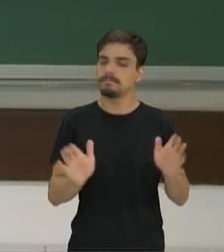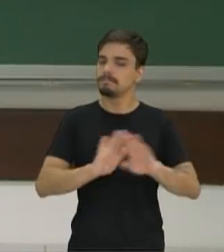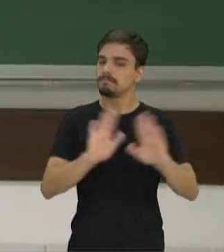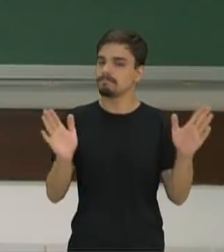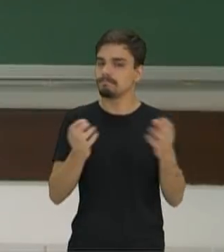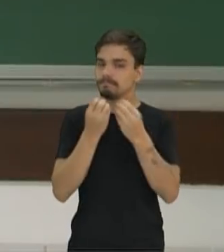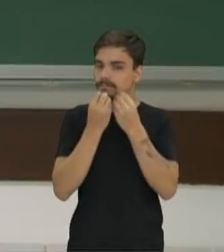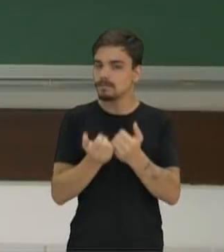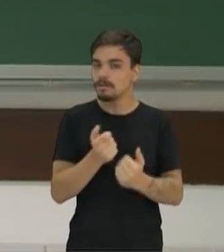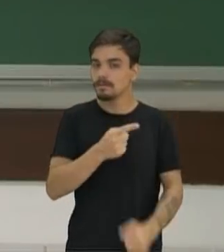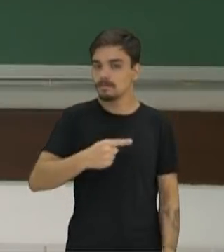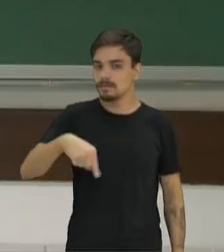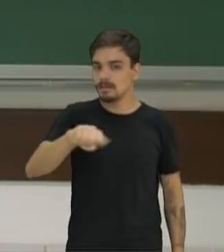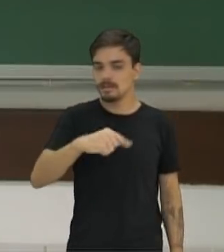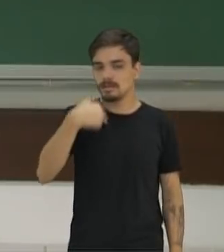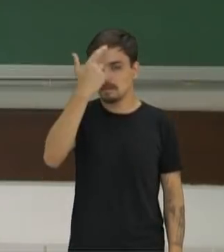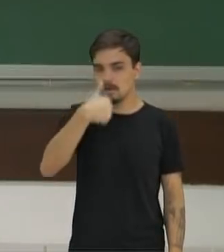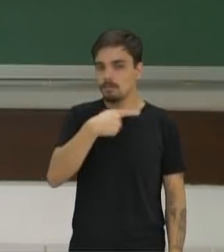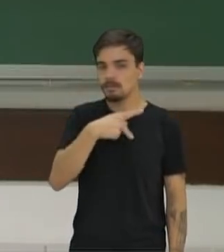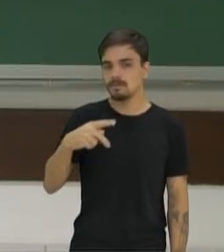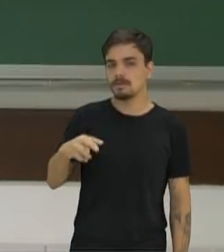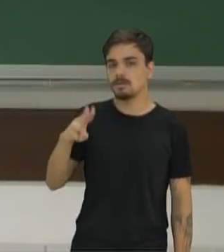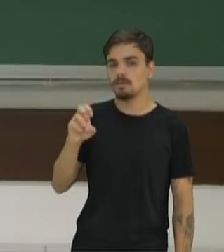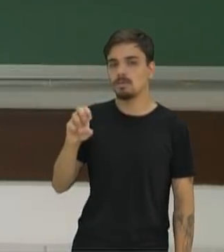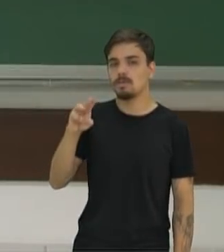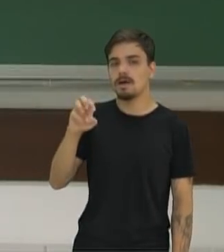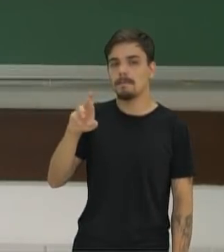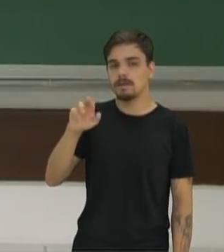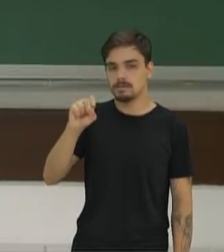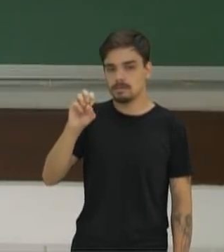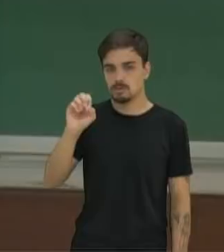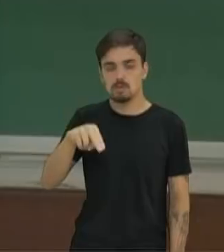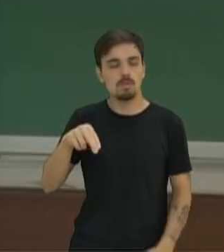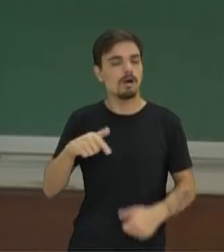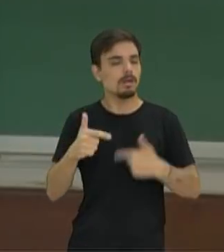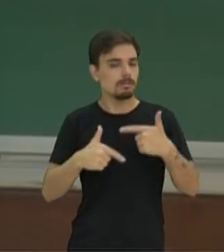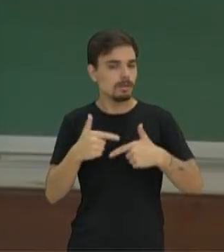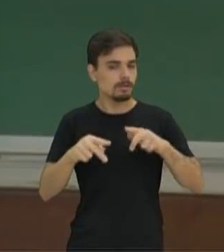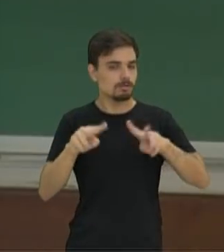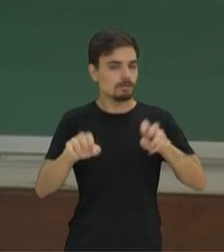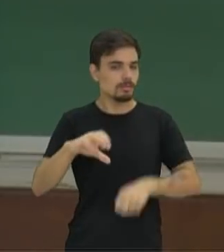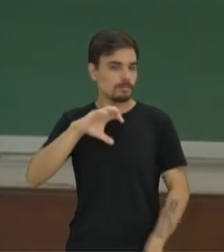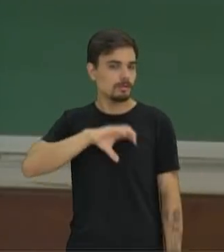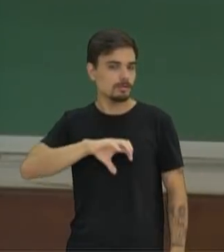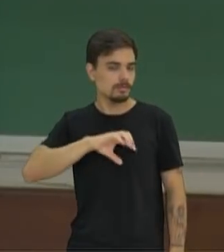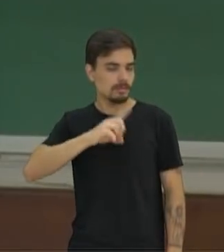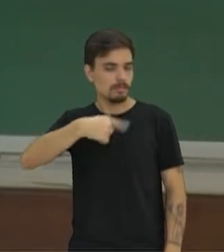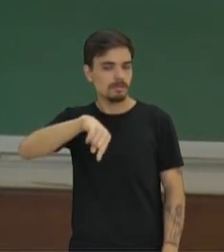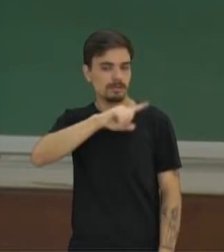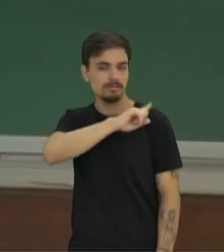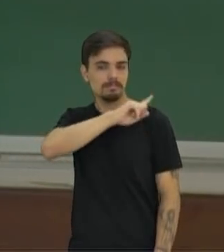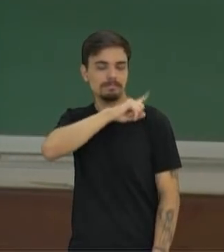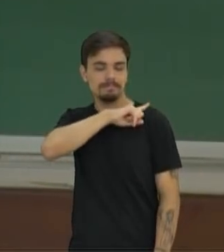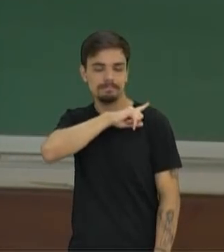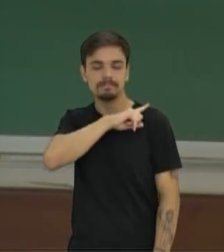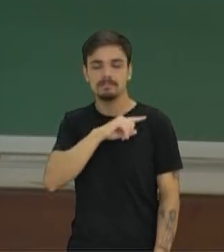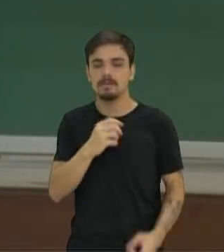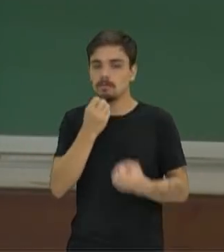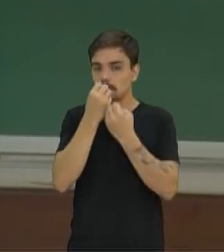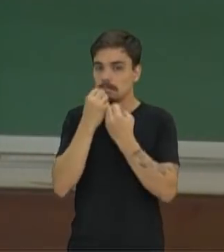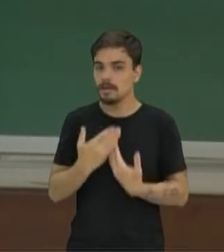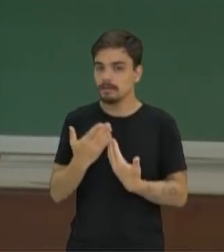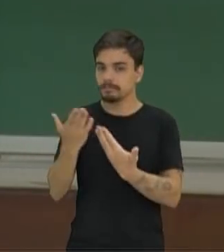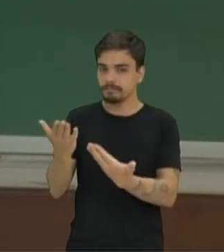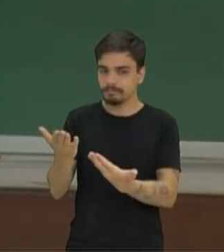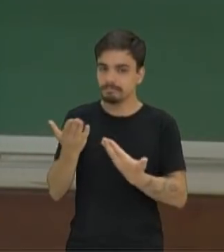Olá, tudo bem com vocês? Eu sou o professor Emerson Damasio para trabalhar língua portuguesa com vocês da primeira série. Então, sejam